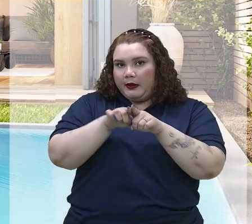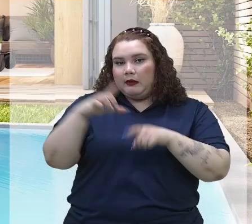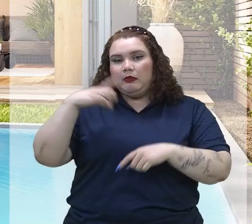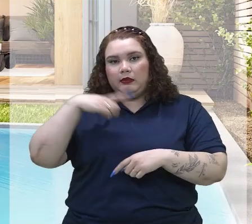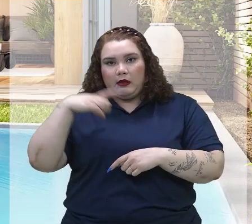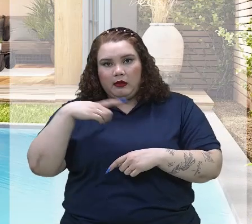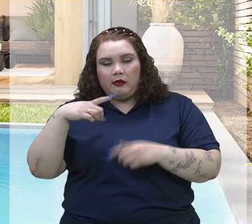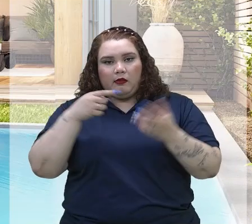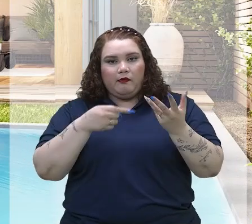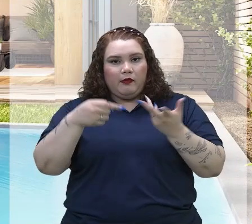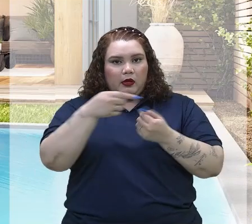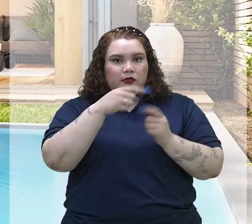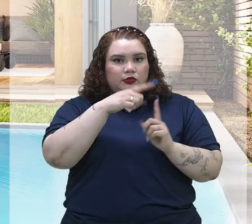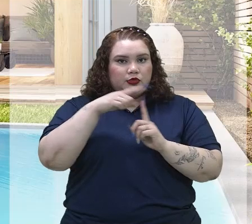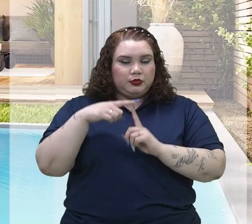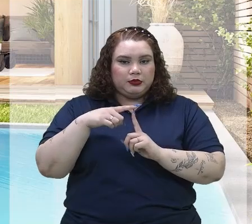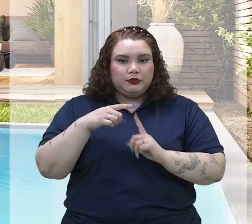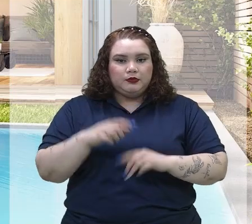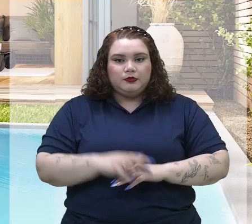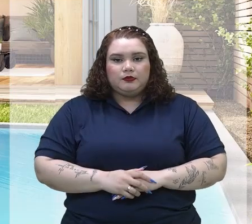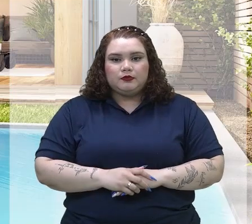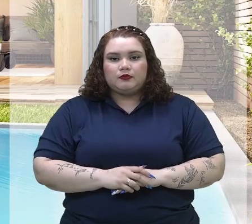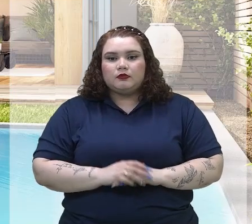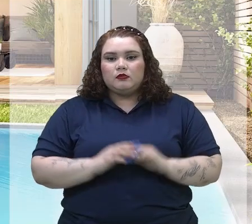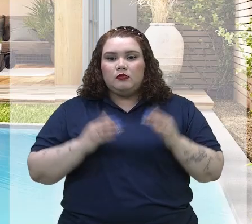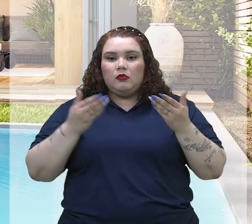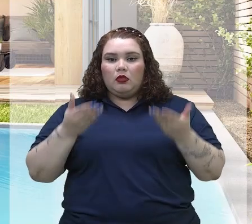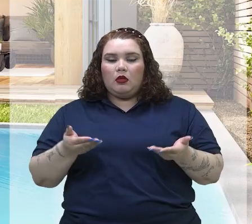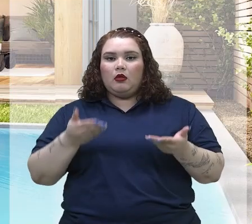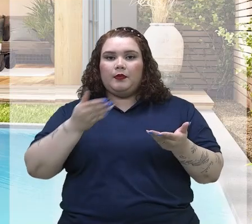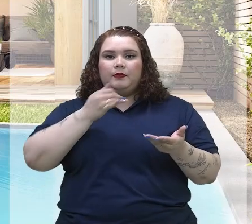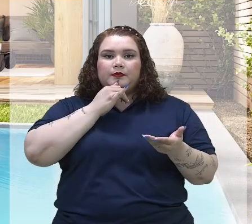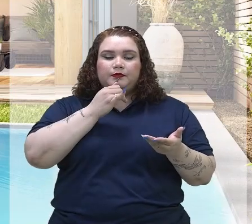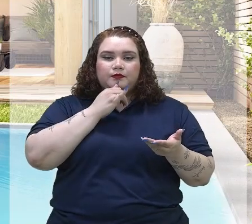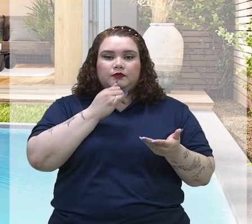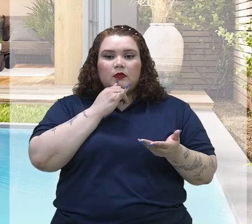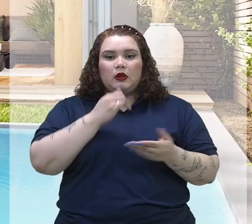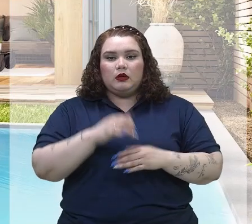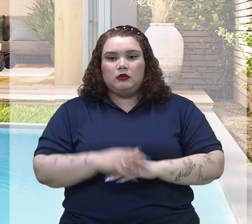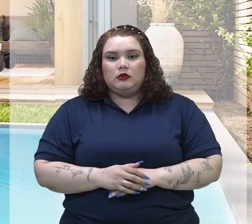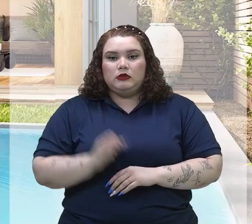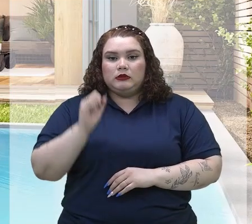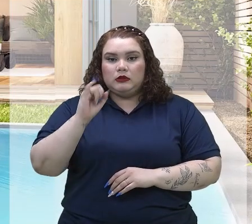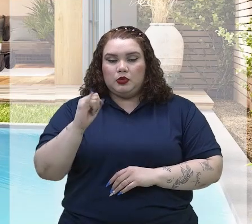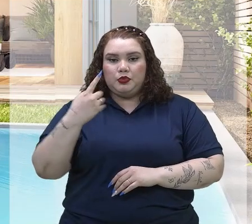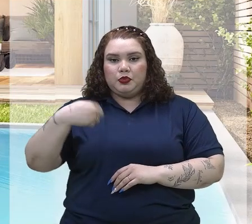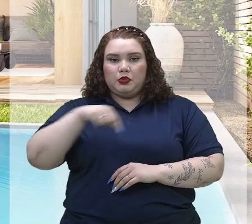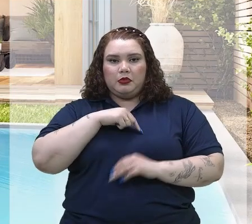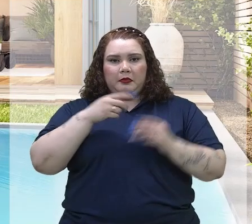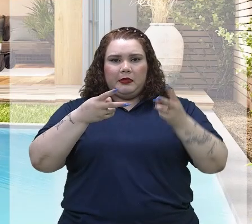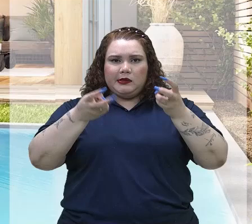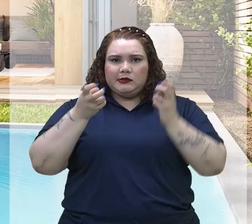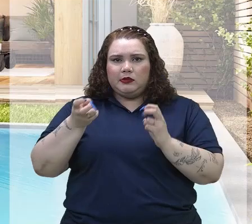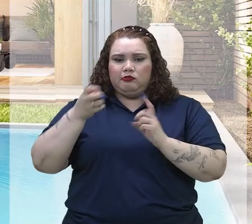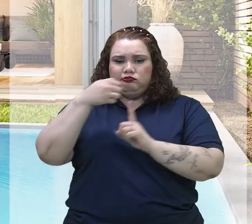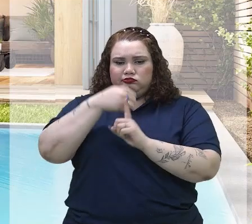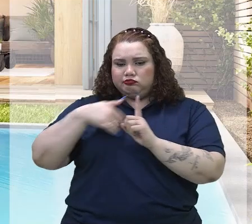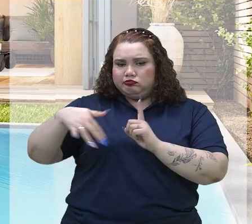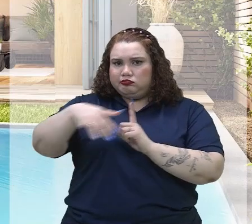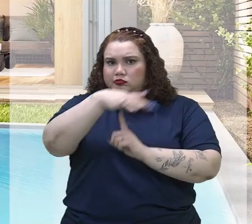de receptores. Então, aqui nesse caso, se nós fôssemos olhar tudo à nossa volta, nós teríamos